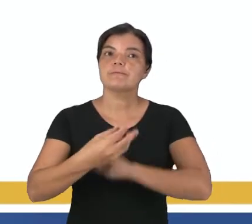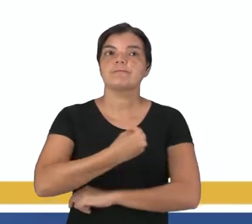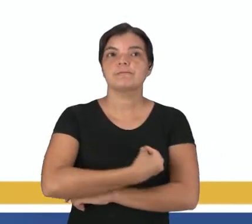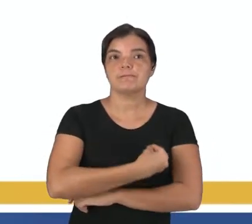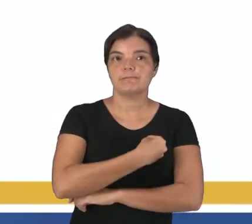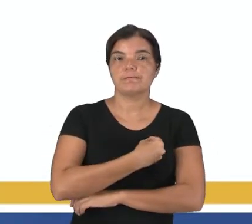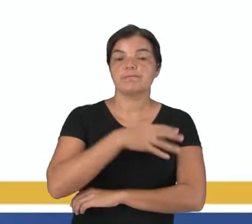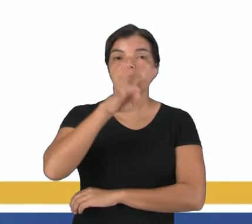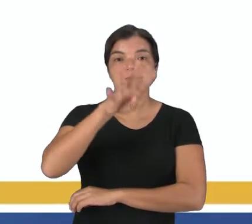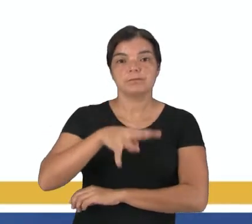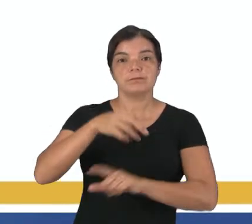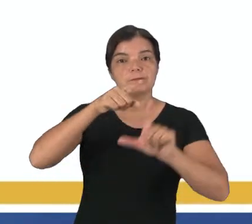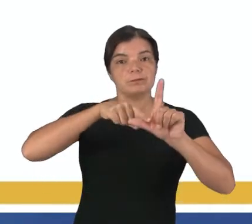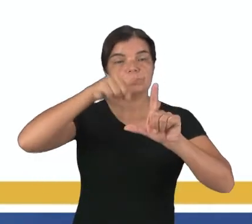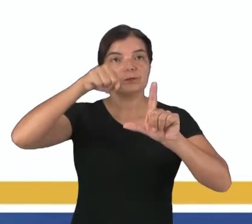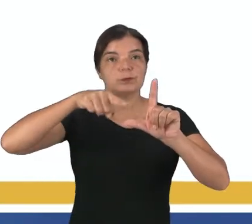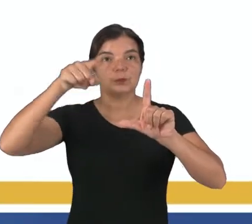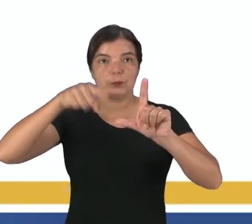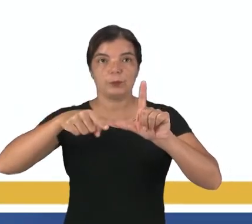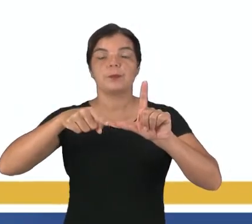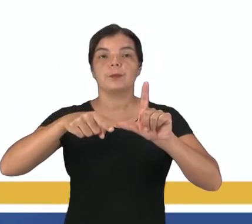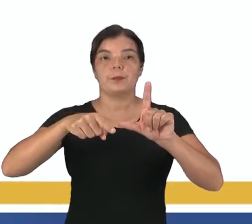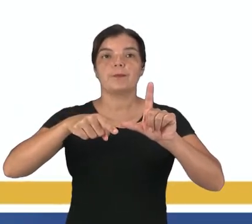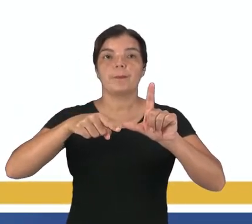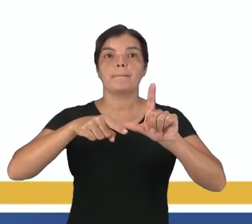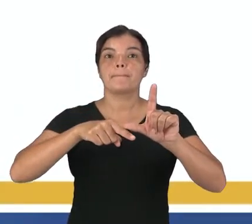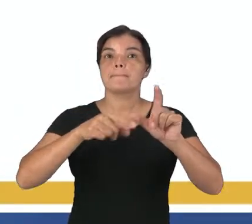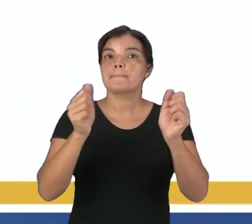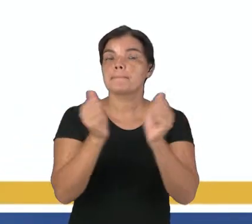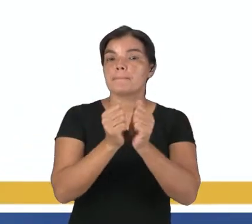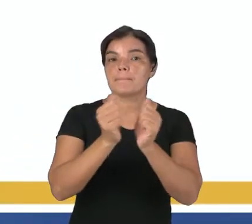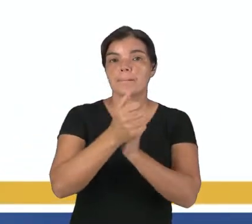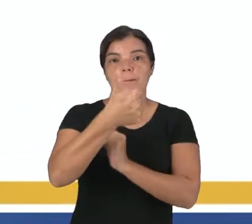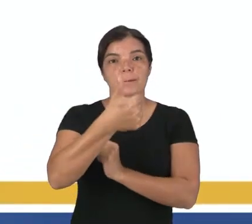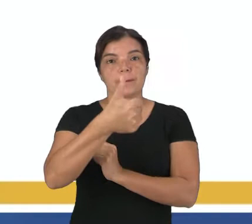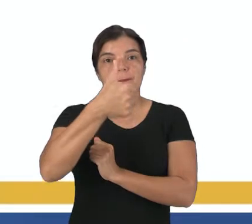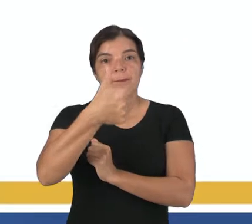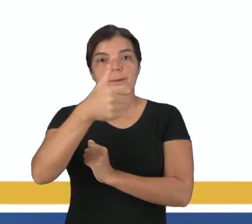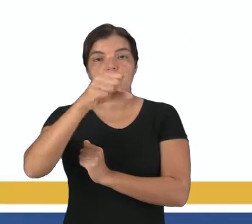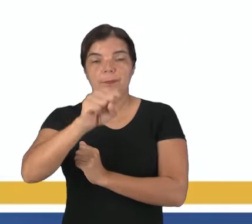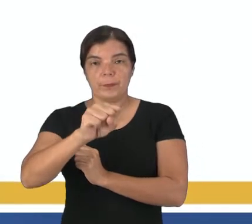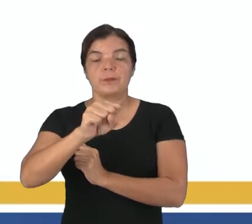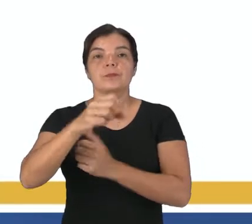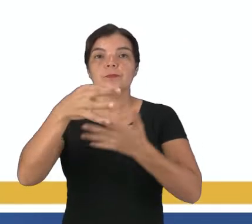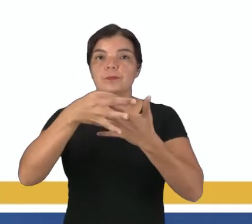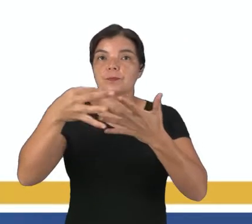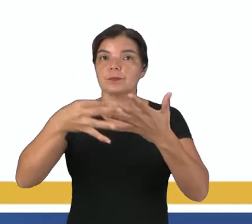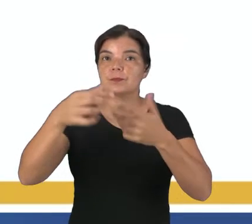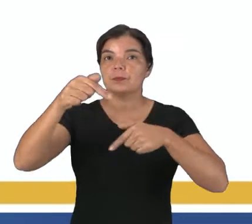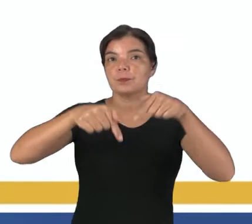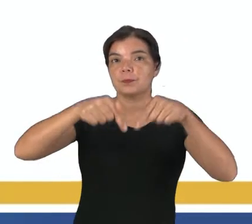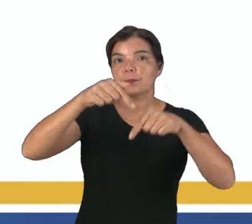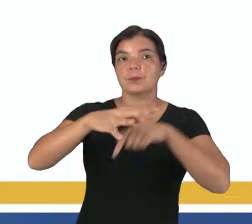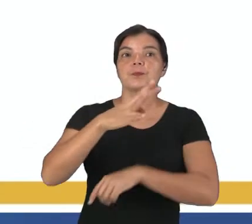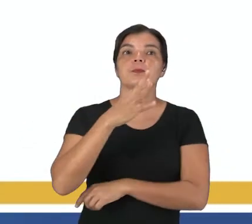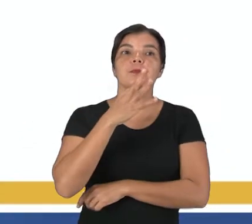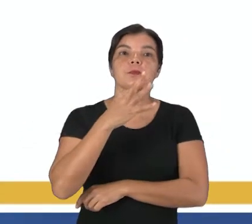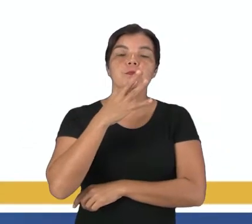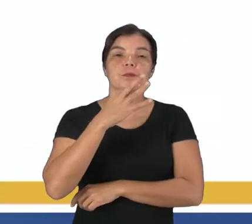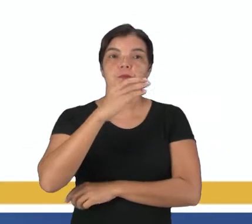matéria viva a tabela periódica a grupo esses bioelementos em torno de 118 elementos químicos conhecidos